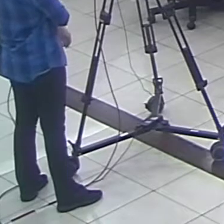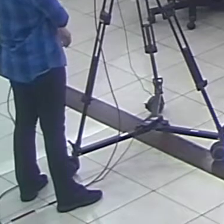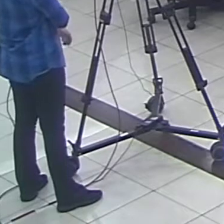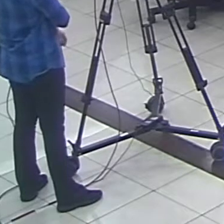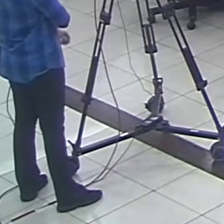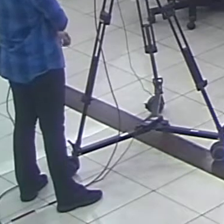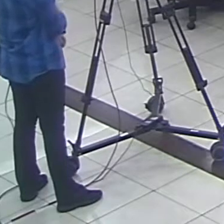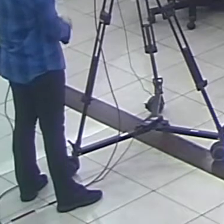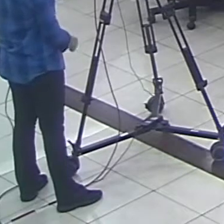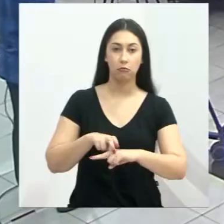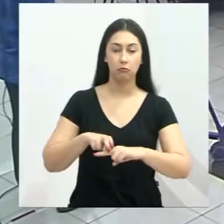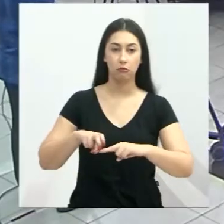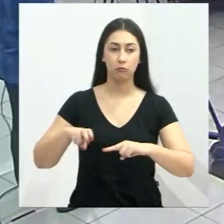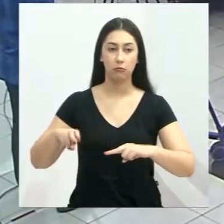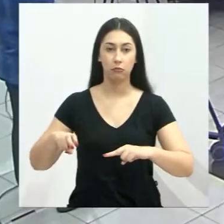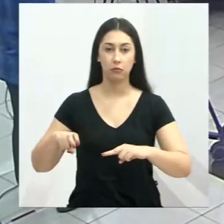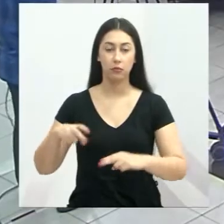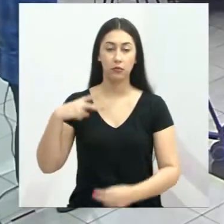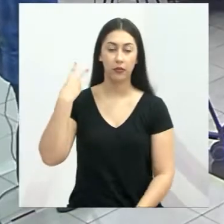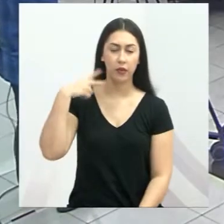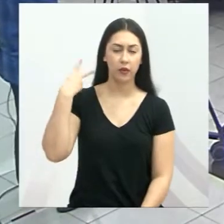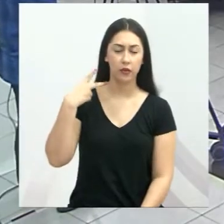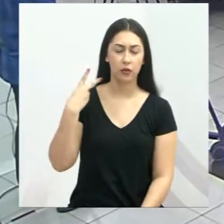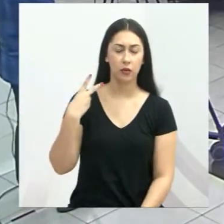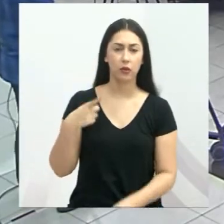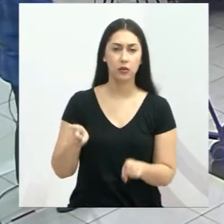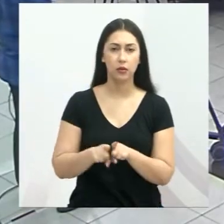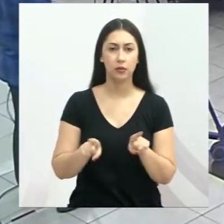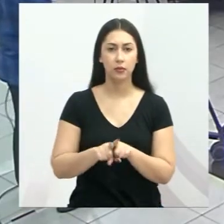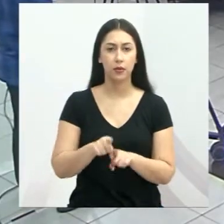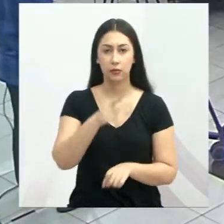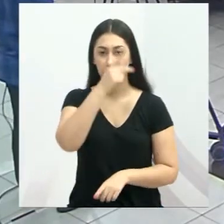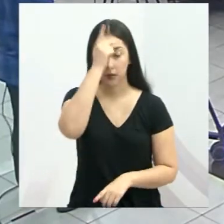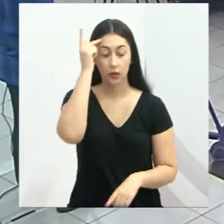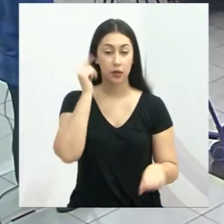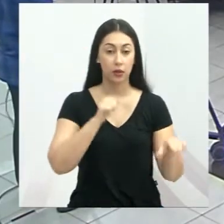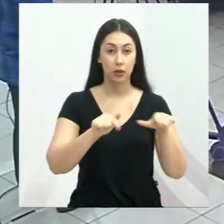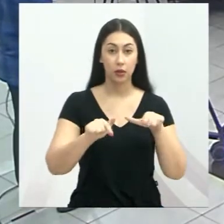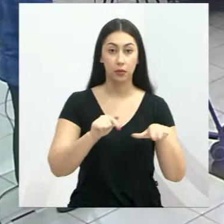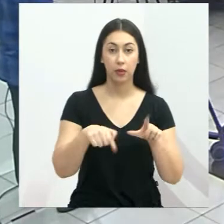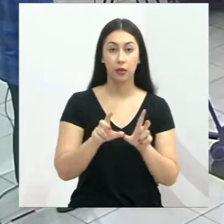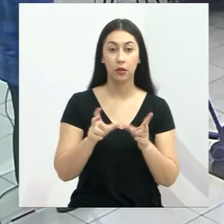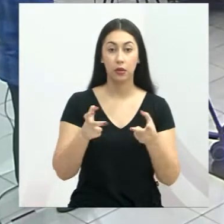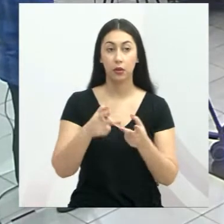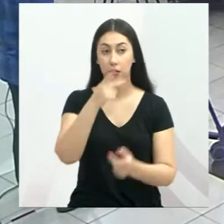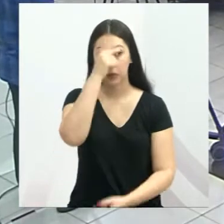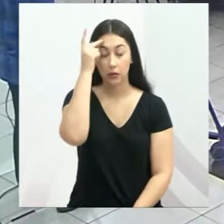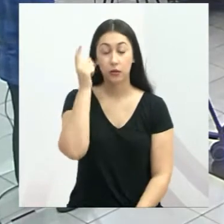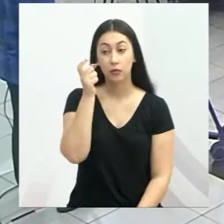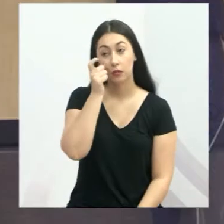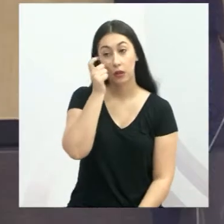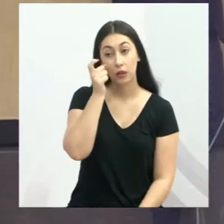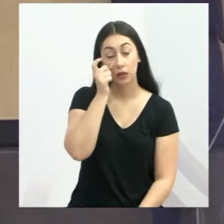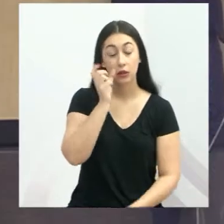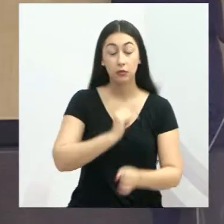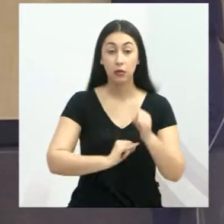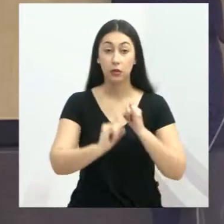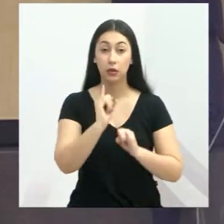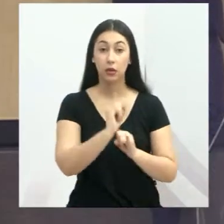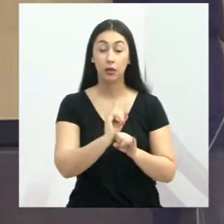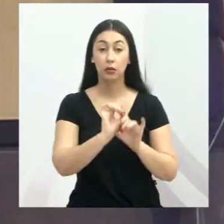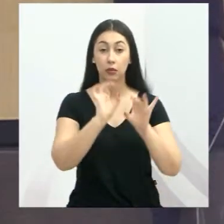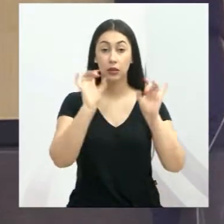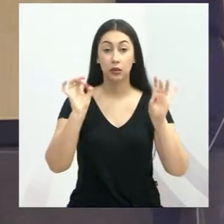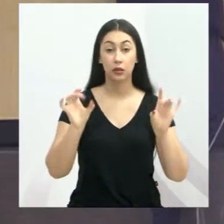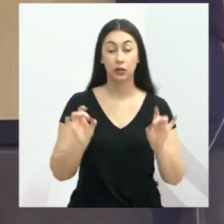senhores membros da mesa, senhores vereadores, senhores servidores, senhores telespectadores, senhores internautas, em especial